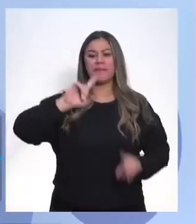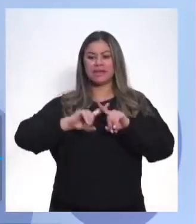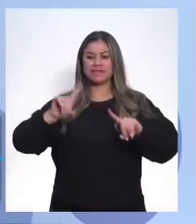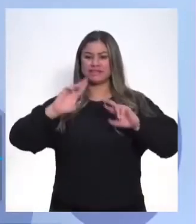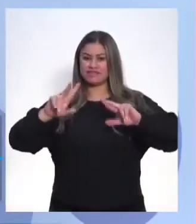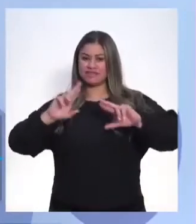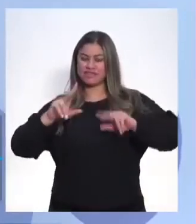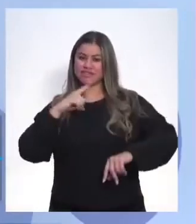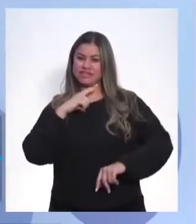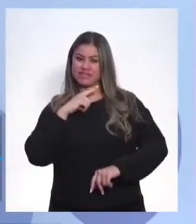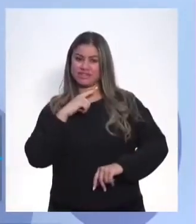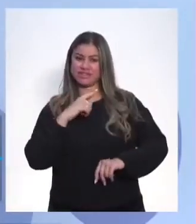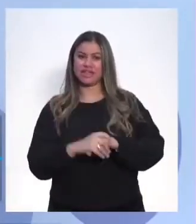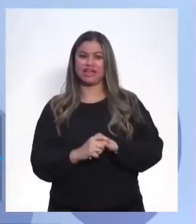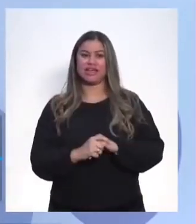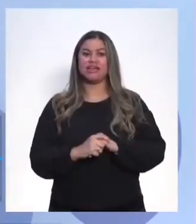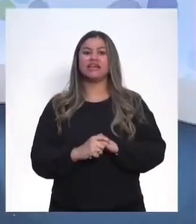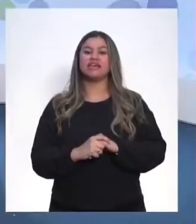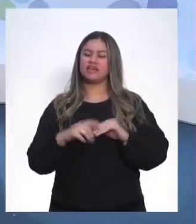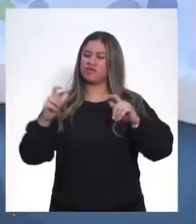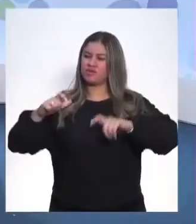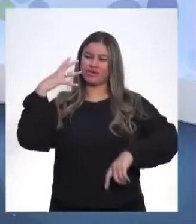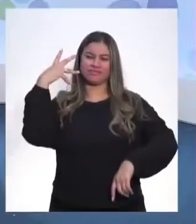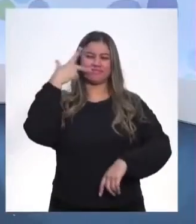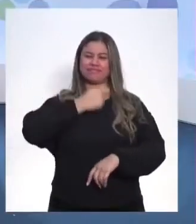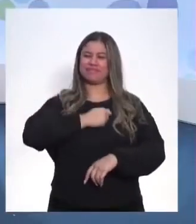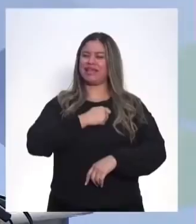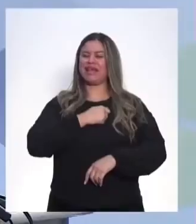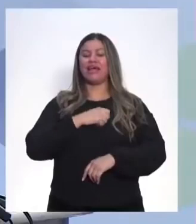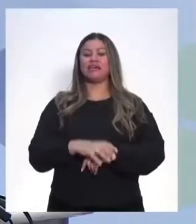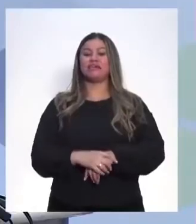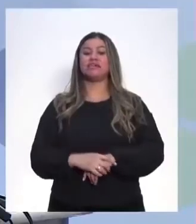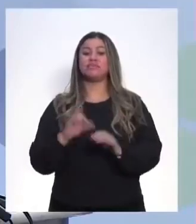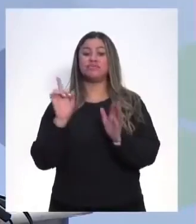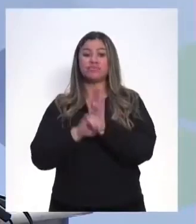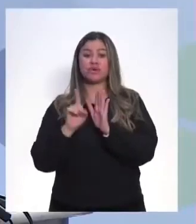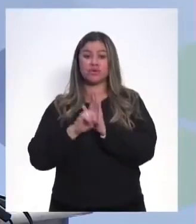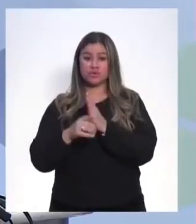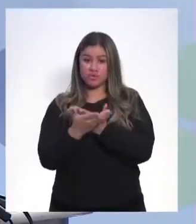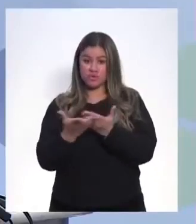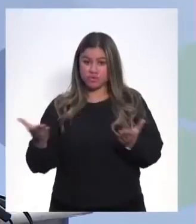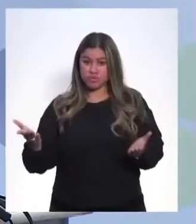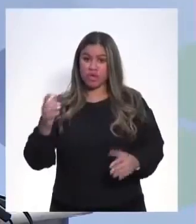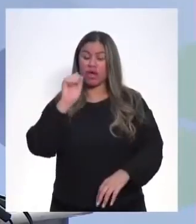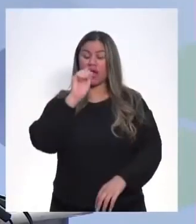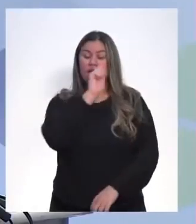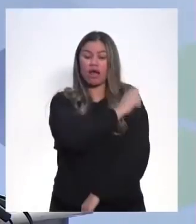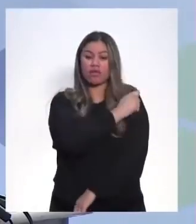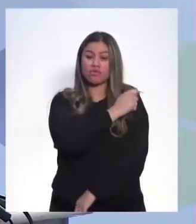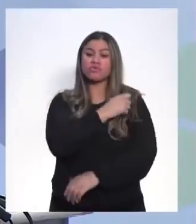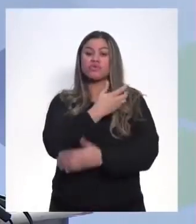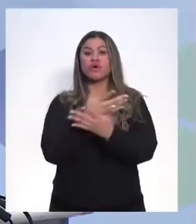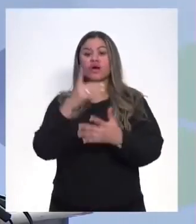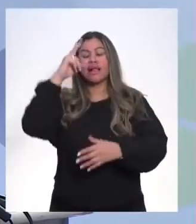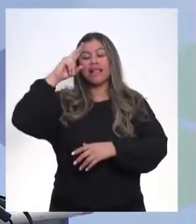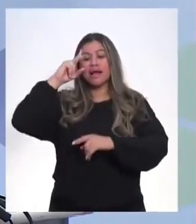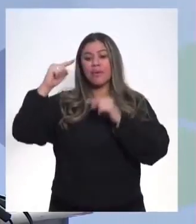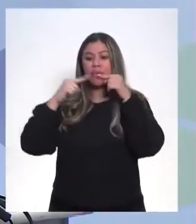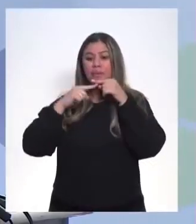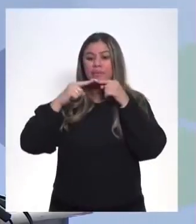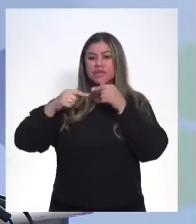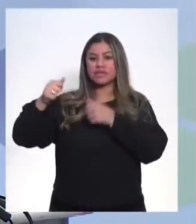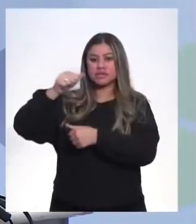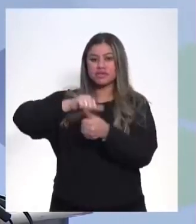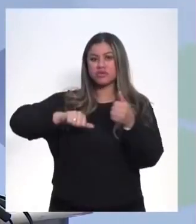também. Exatamente, mas é um lugar bonito, né? Lindo Ou demais. como é? Aí pergunta aí para os alunos de vocês o que que eles lembram aí sobre essa